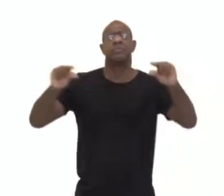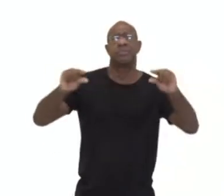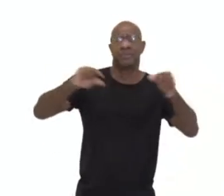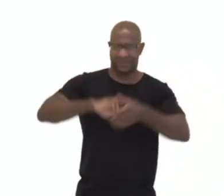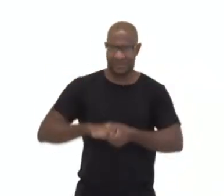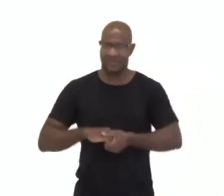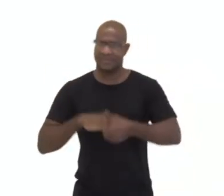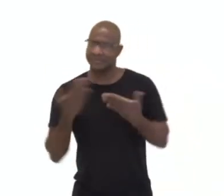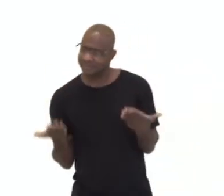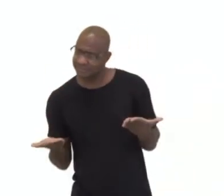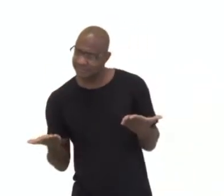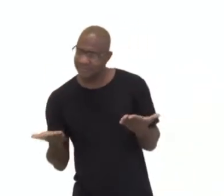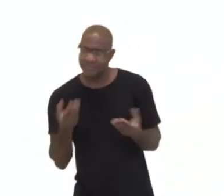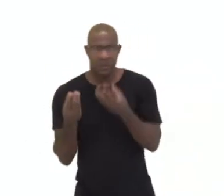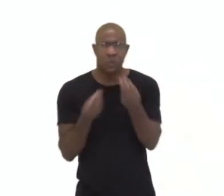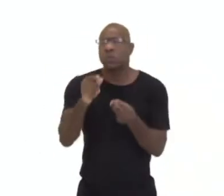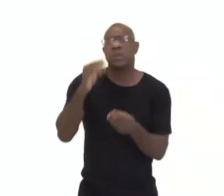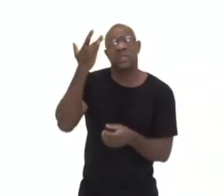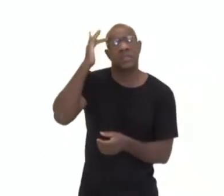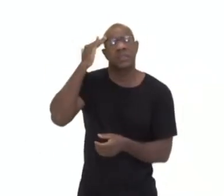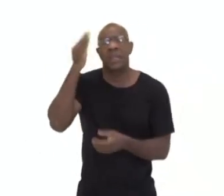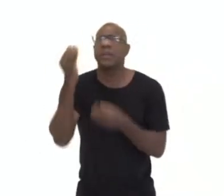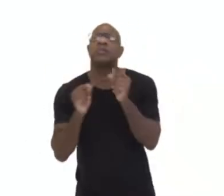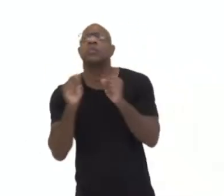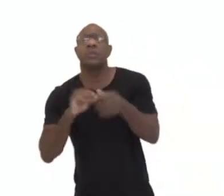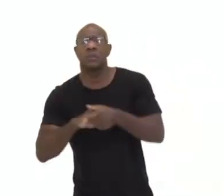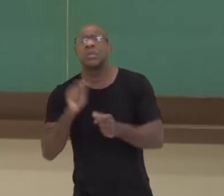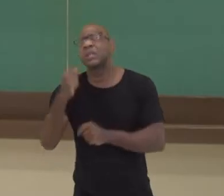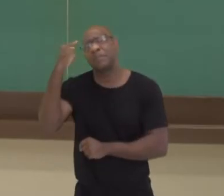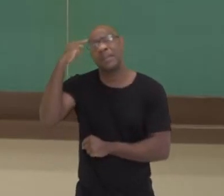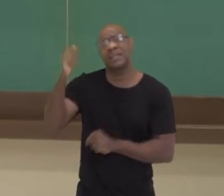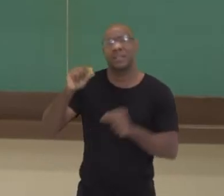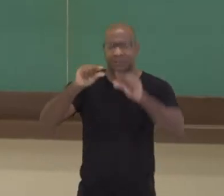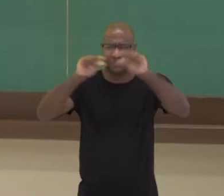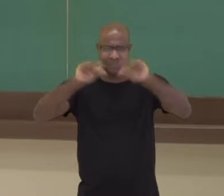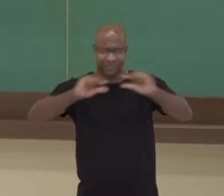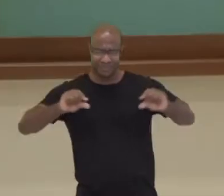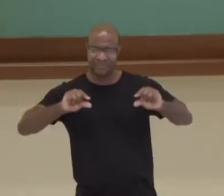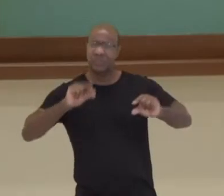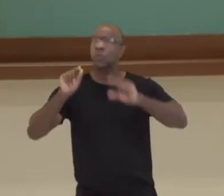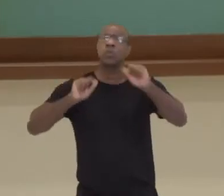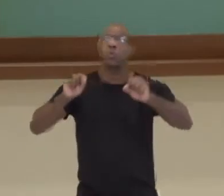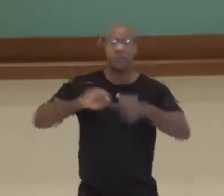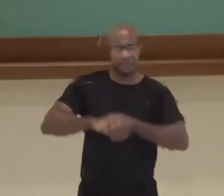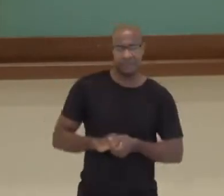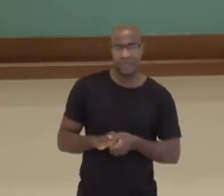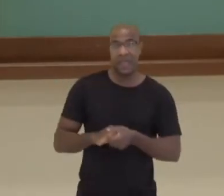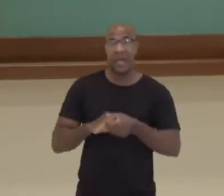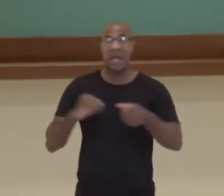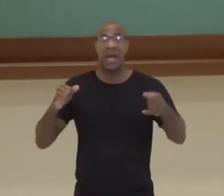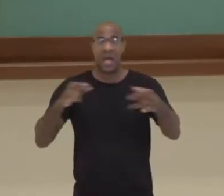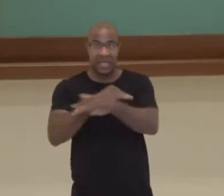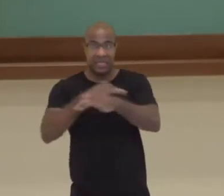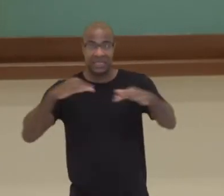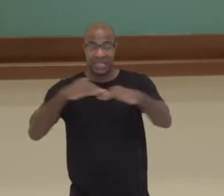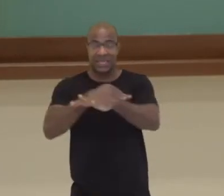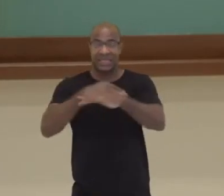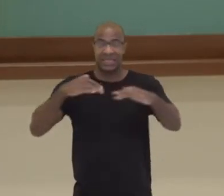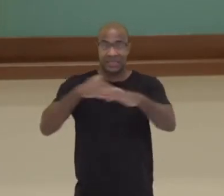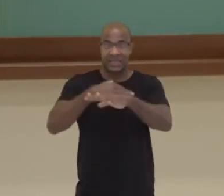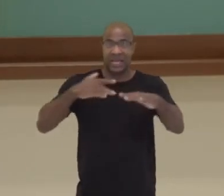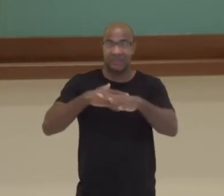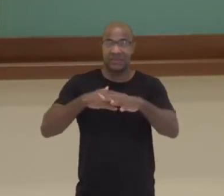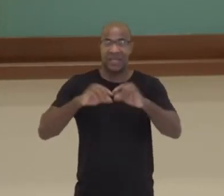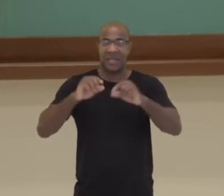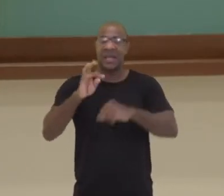podem inspirar um texto? O que você acha? O que você pensa disso? A cidade traçada é um texto